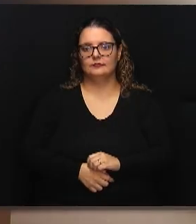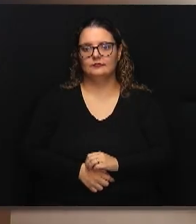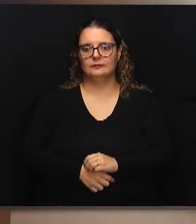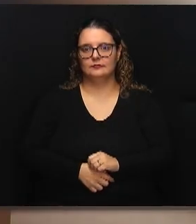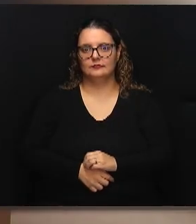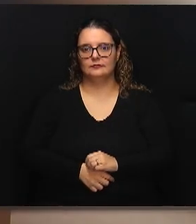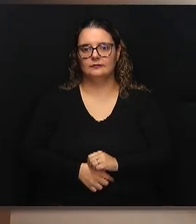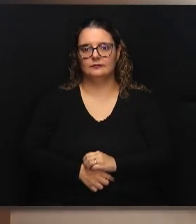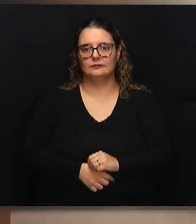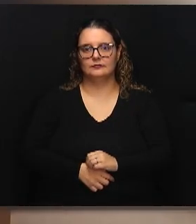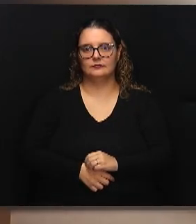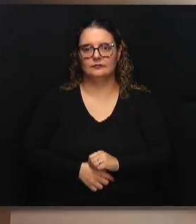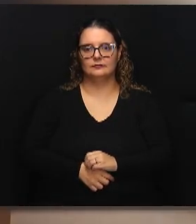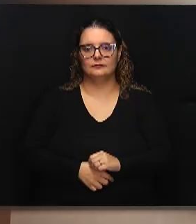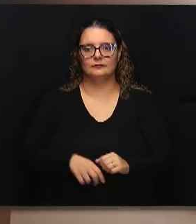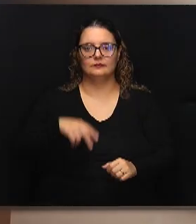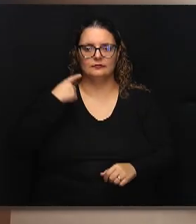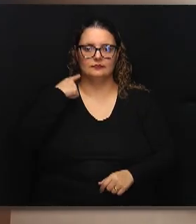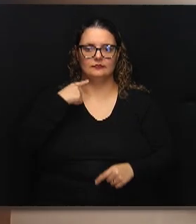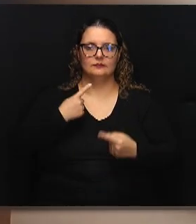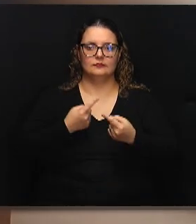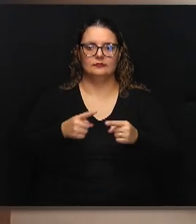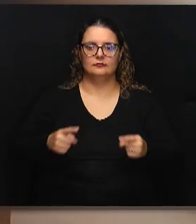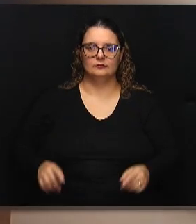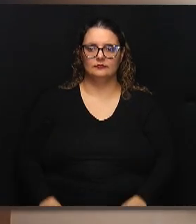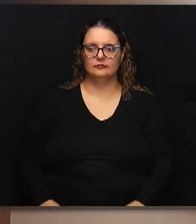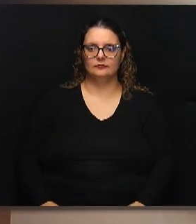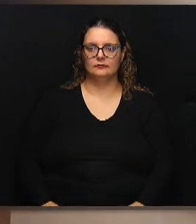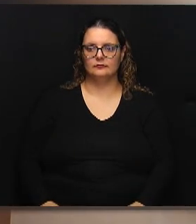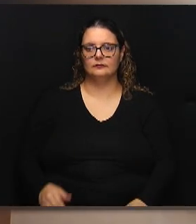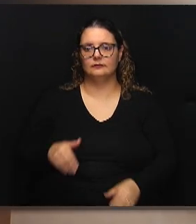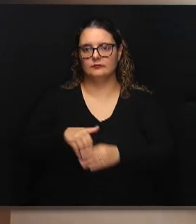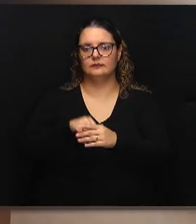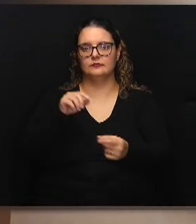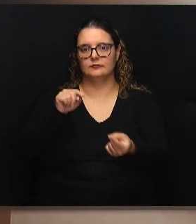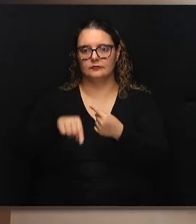Vereador Mineiro do Espetinho, como vota? Voto contrário, presidente.